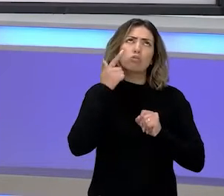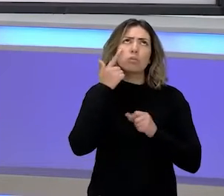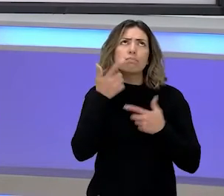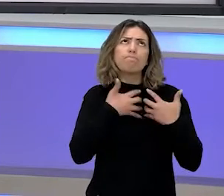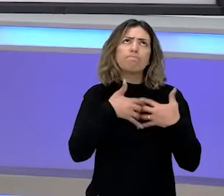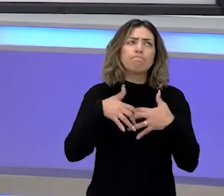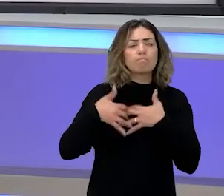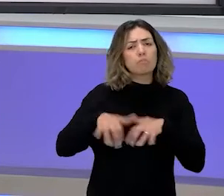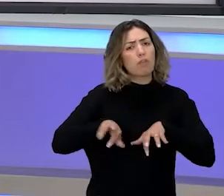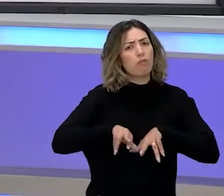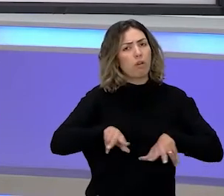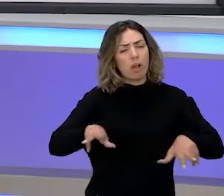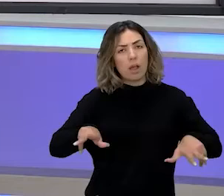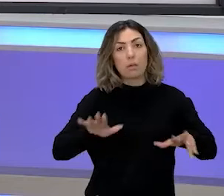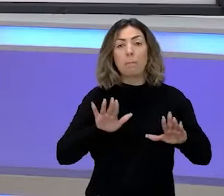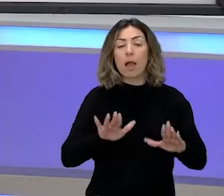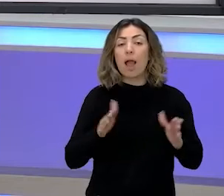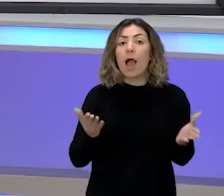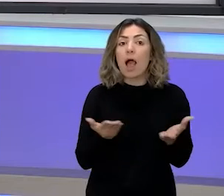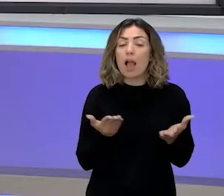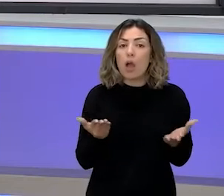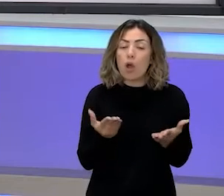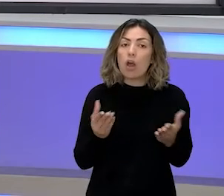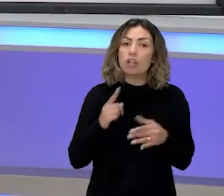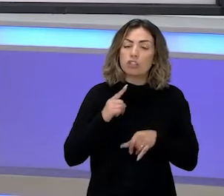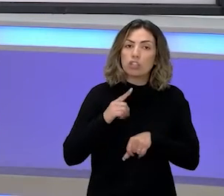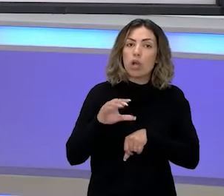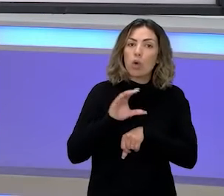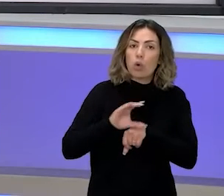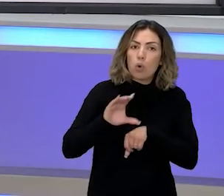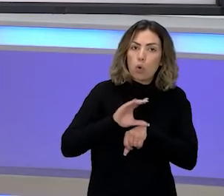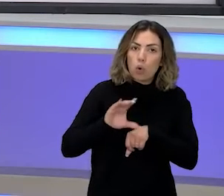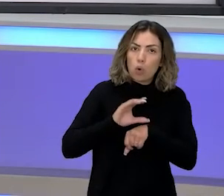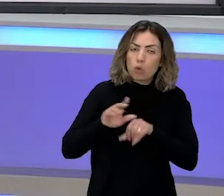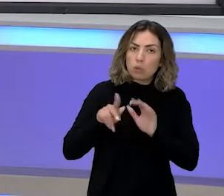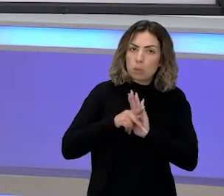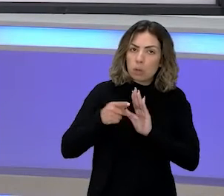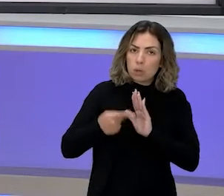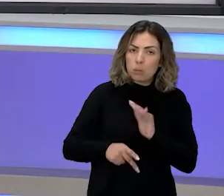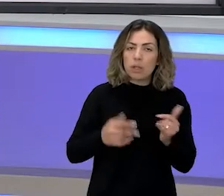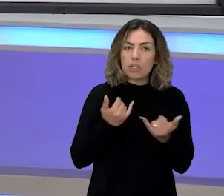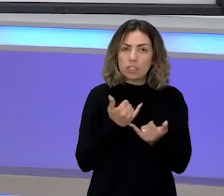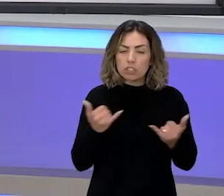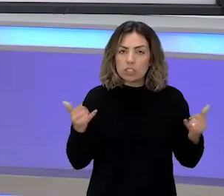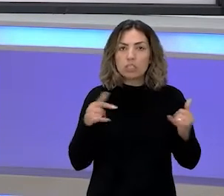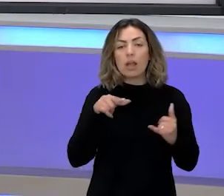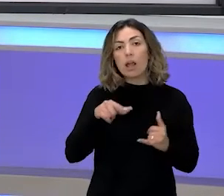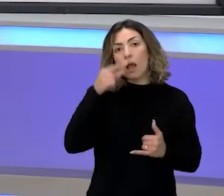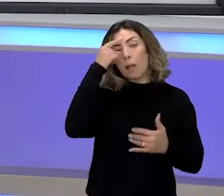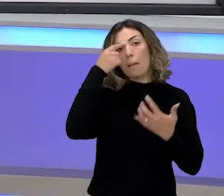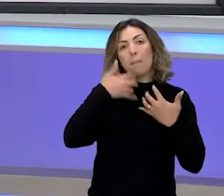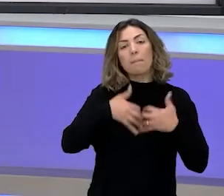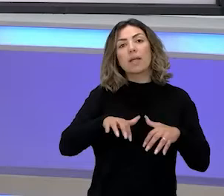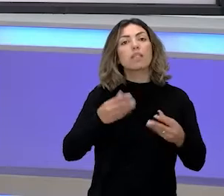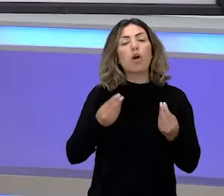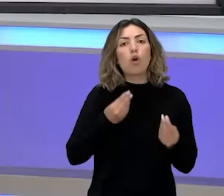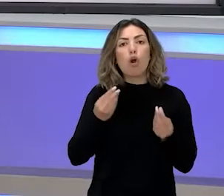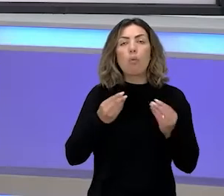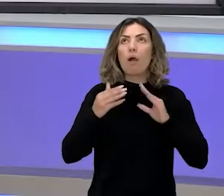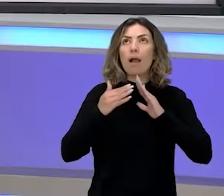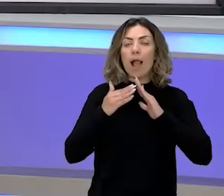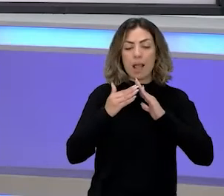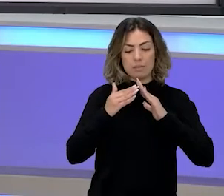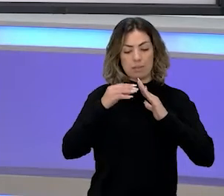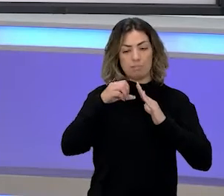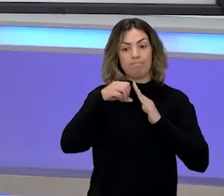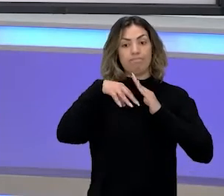a gente vai oferecer aqui, né, nesse curso, juntos aqui no Eficiência Energética, pensar na iluminação da casa. Você poderia